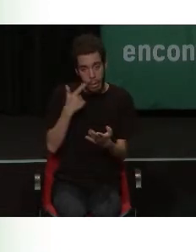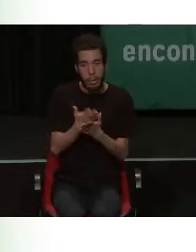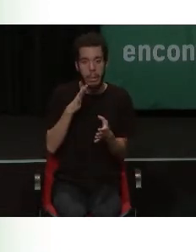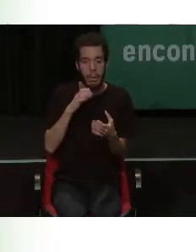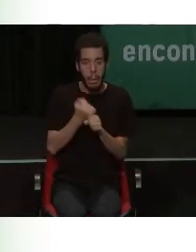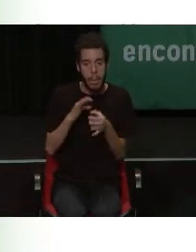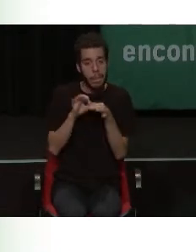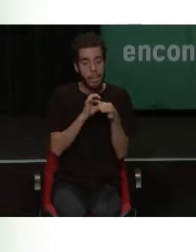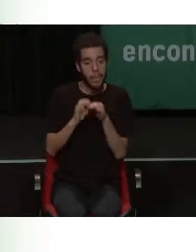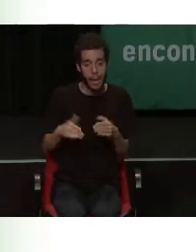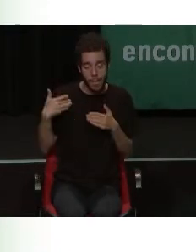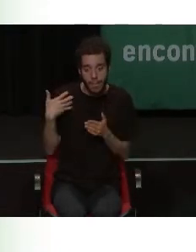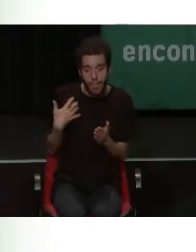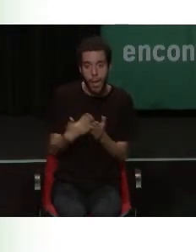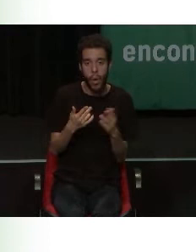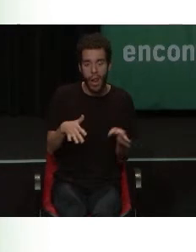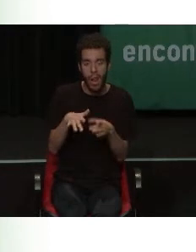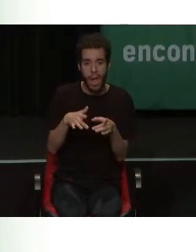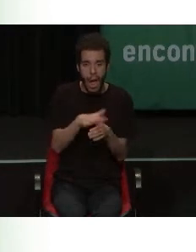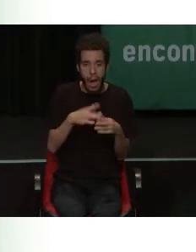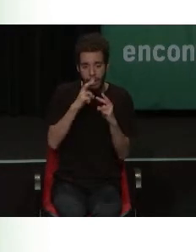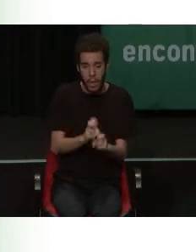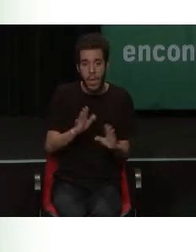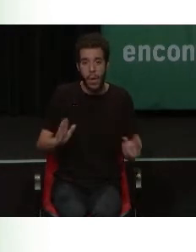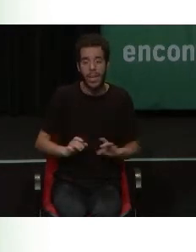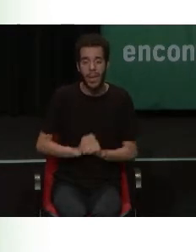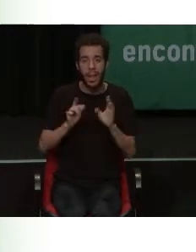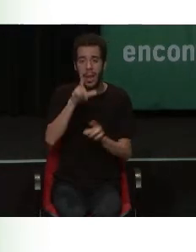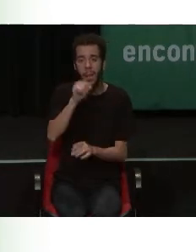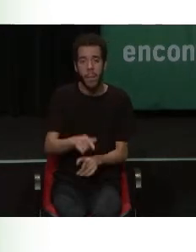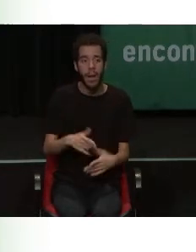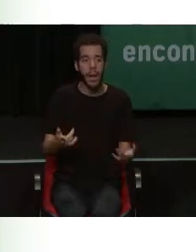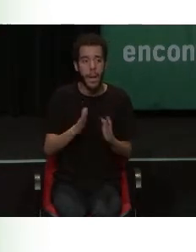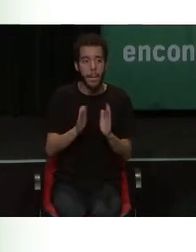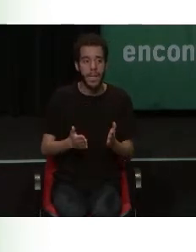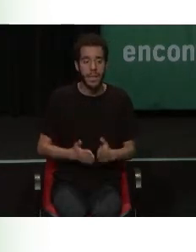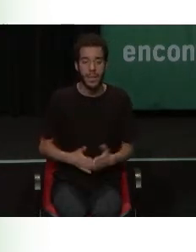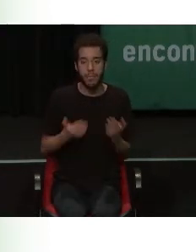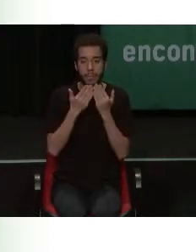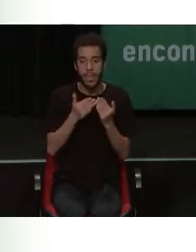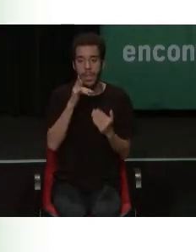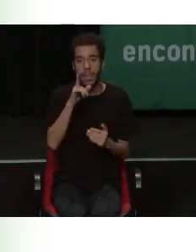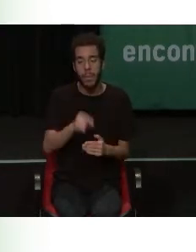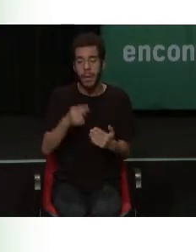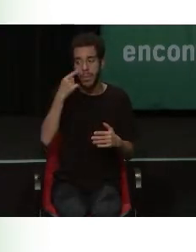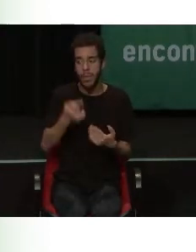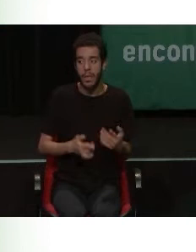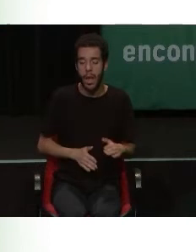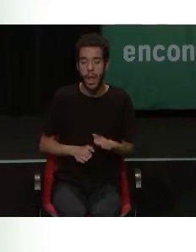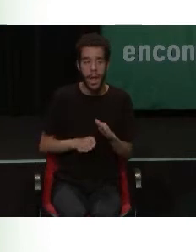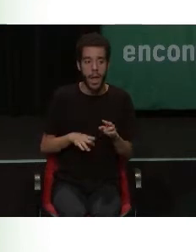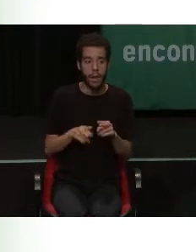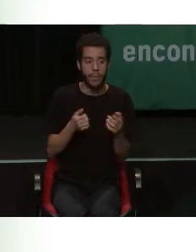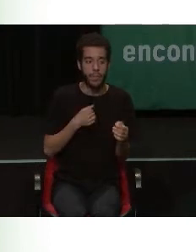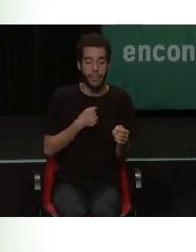dia nas nossas linhas de investigação, e obviamente não posso deixar aqui um agradecimento especiais às quatro patas, aos cães e